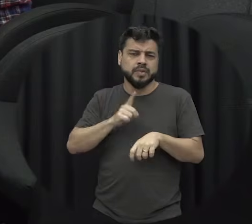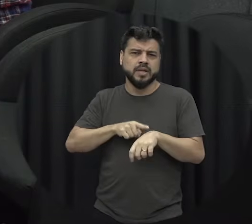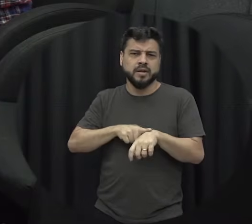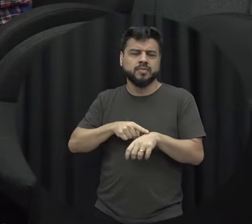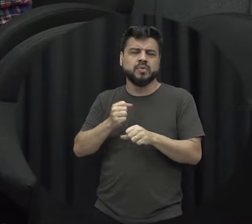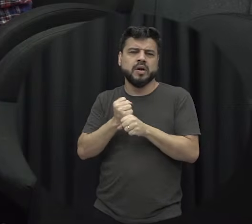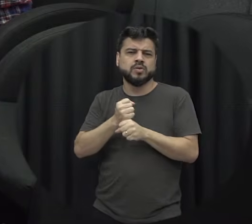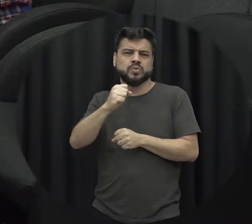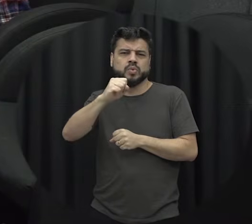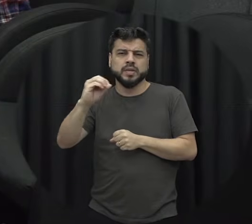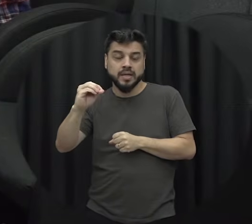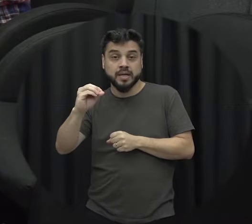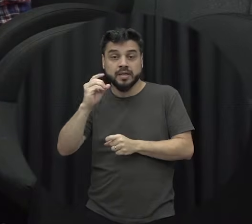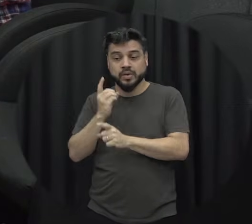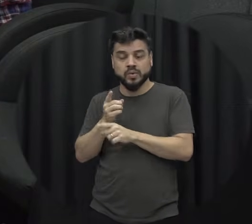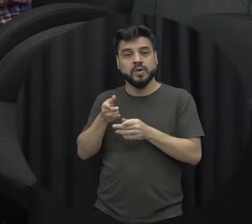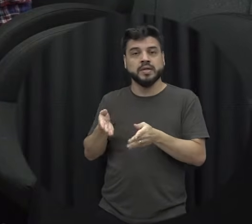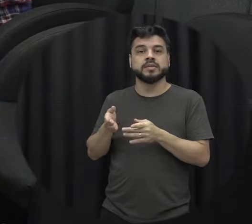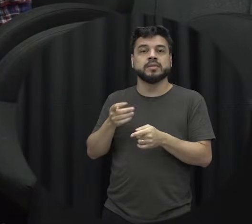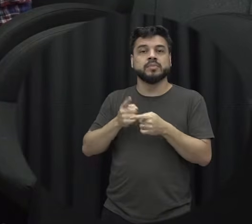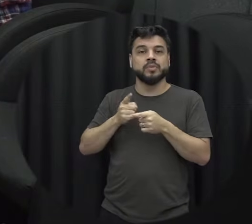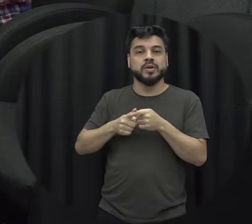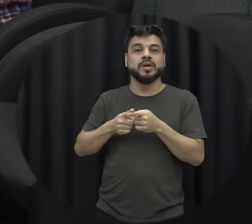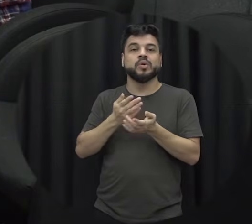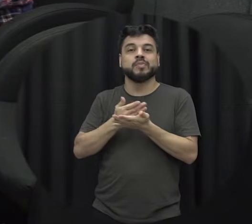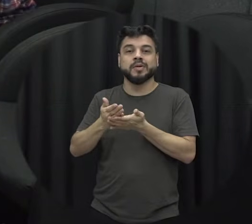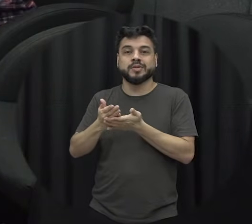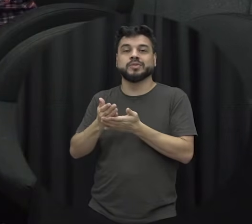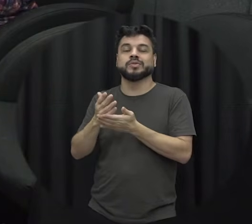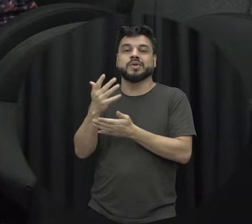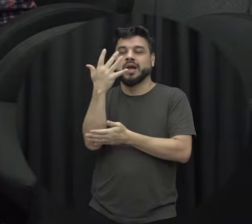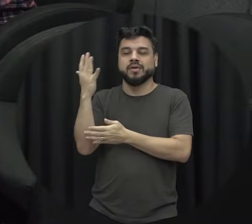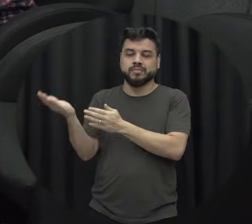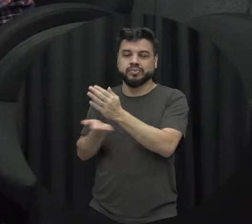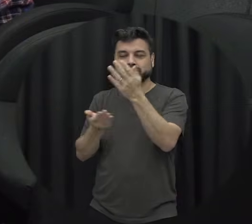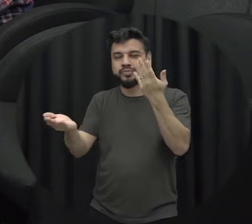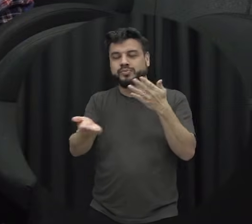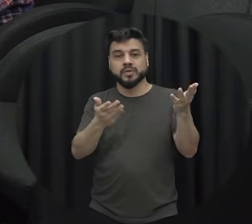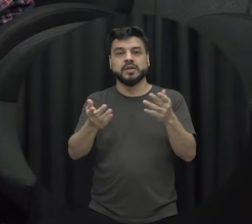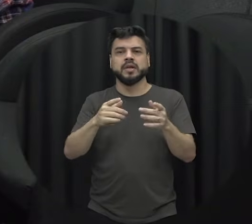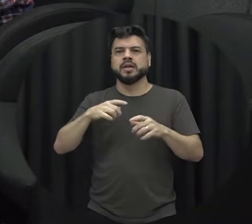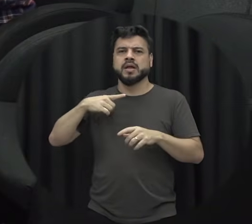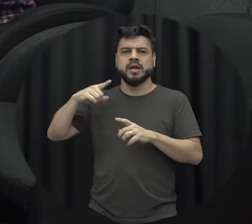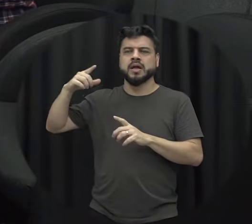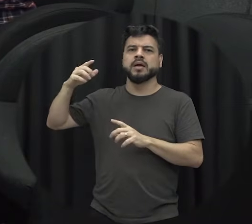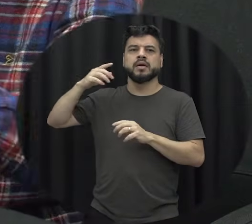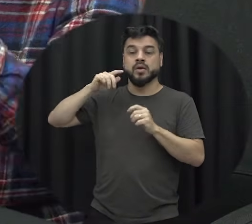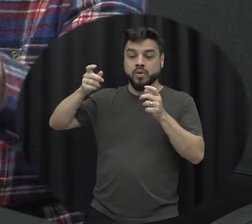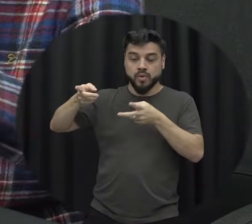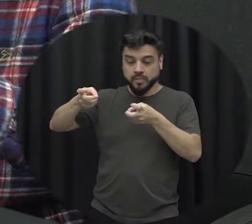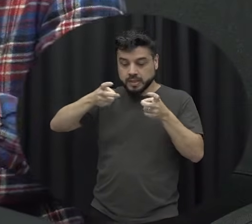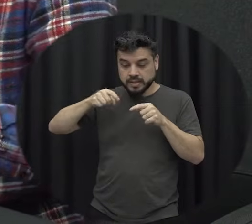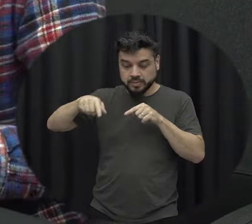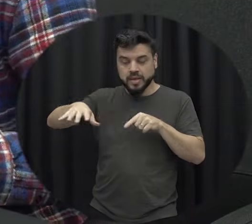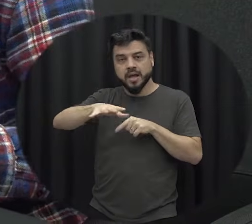80, justamente por causa do desmatamento. Com o desmatamento, as imagens espaciais começaram a